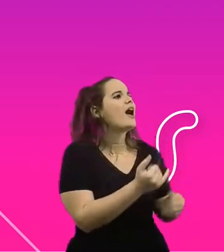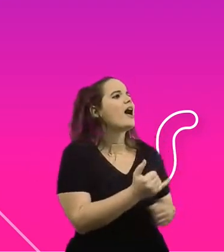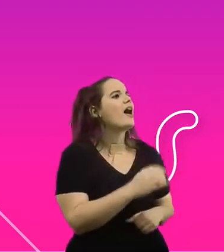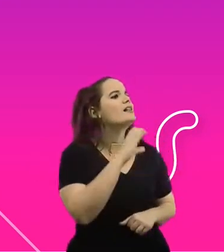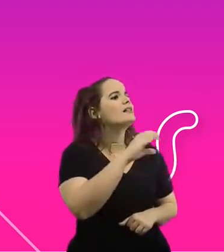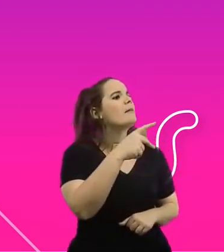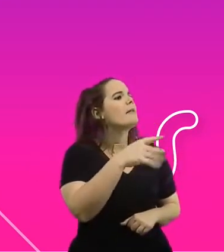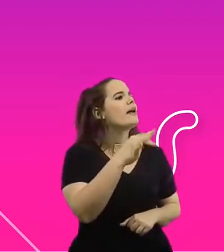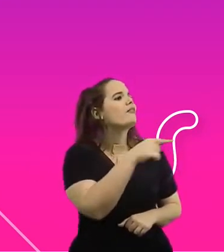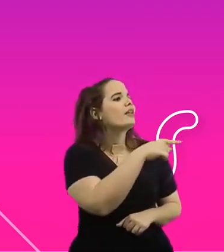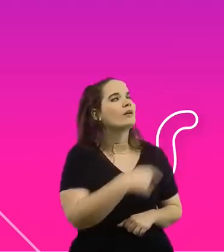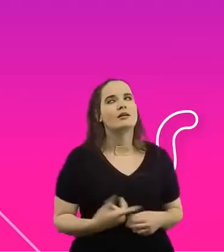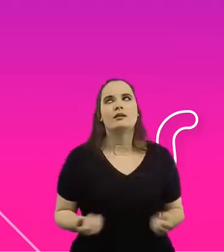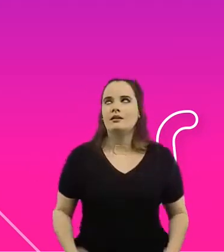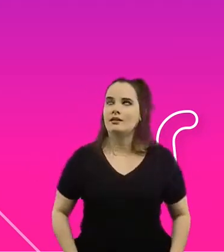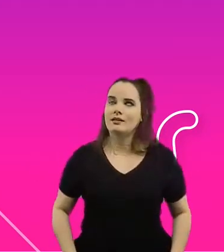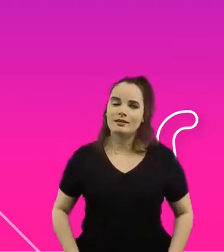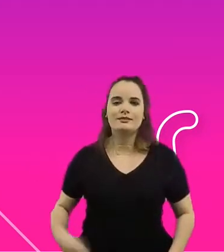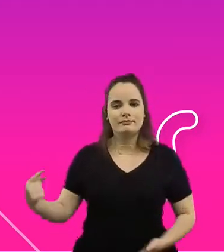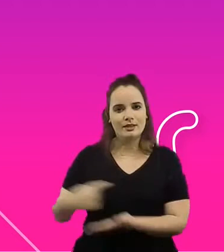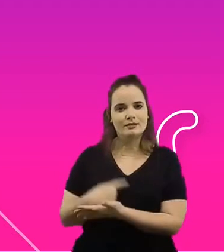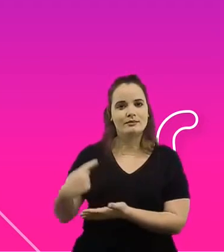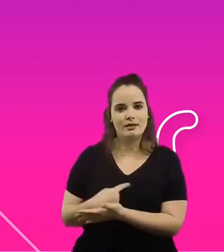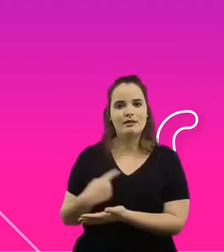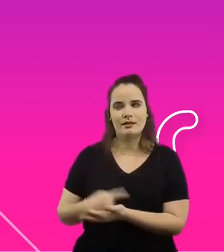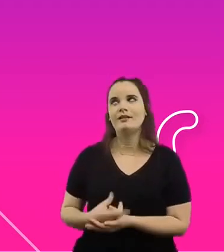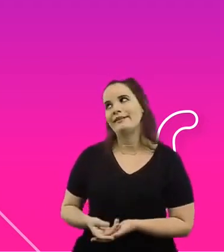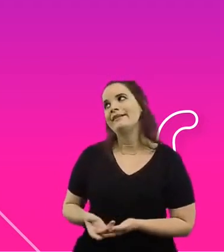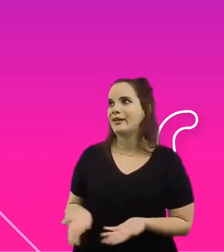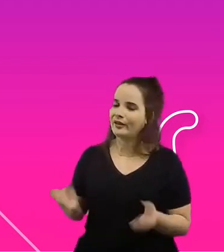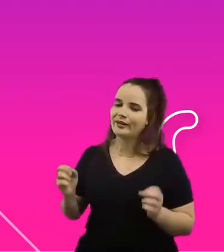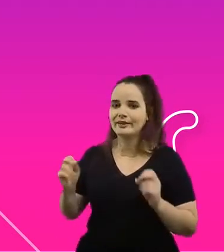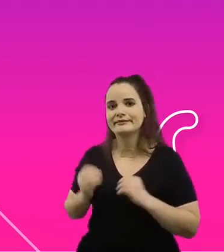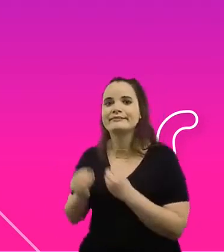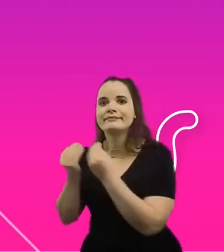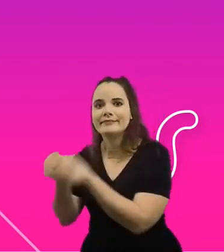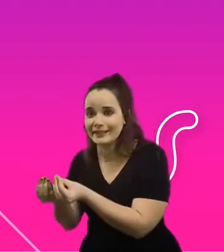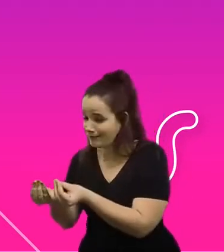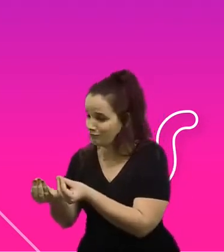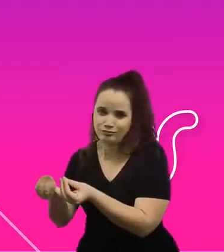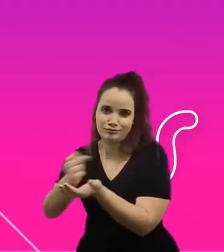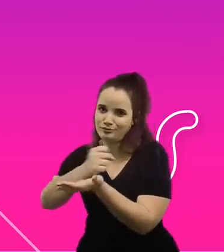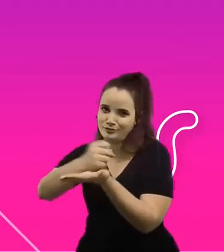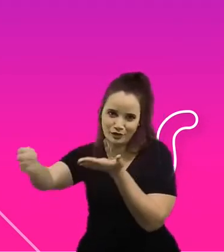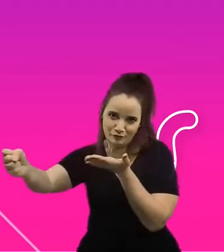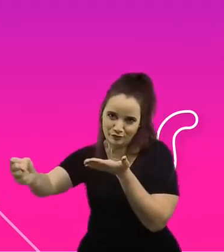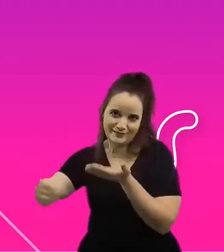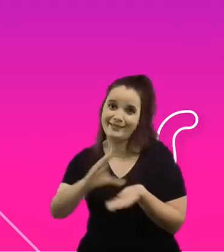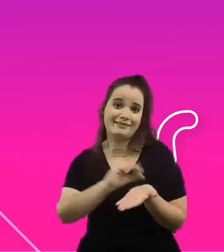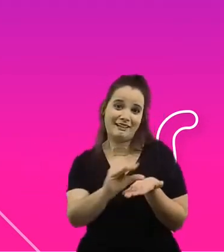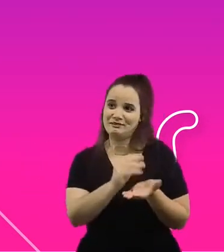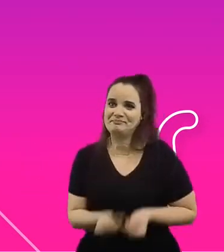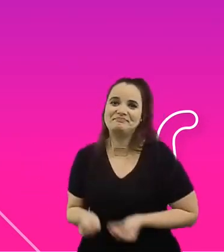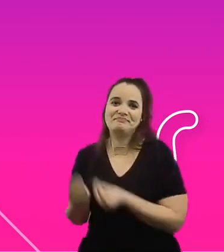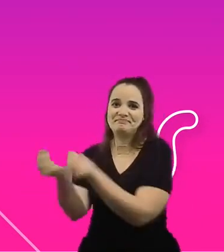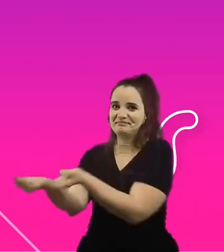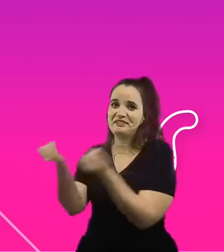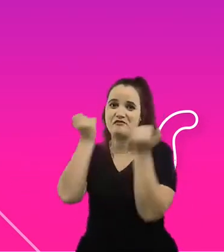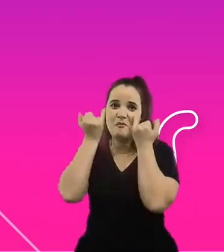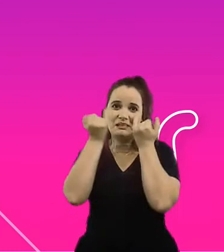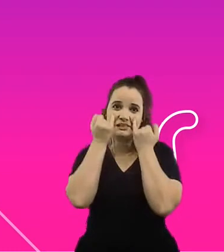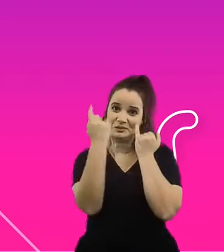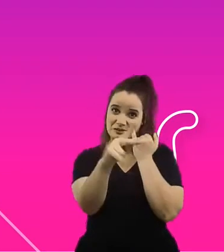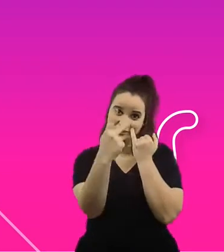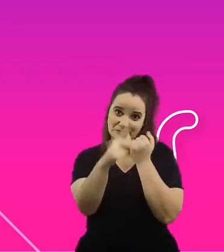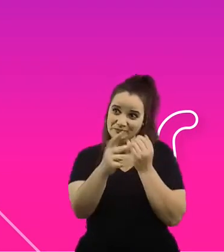você resolve dar o seu CPF, você ali já deu mais um pedacinho de informação que, eventualmente, não